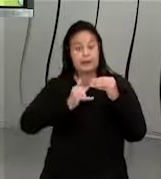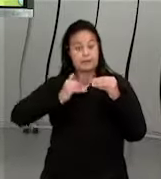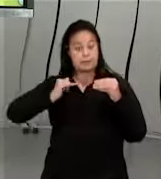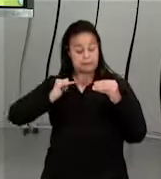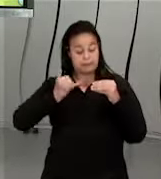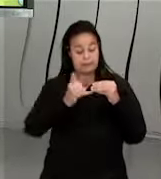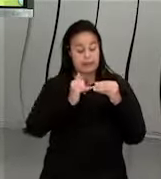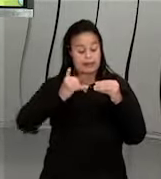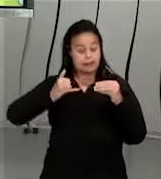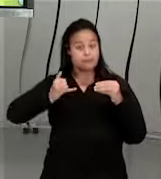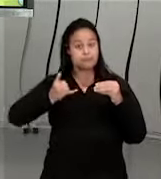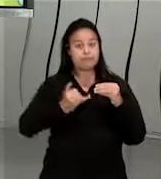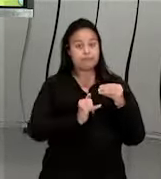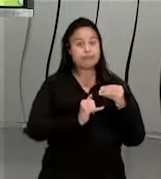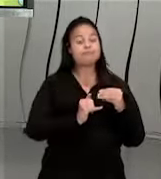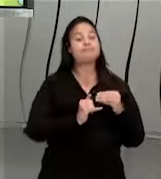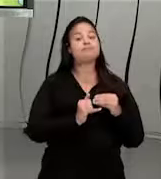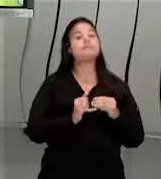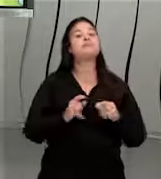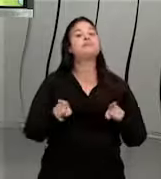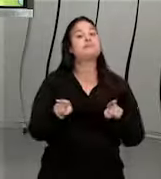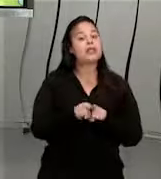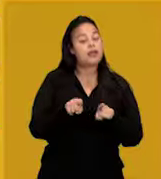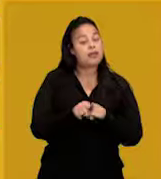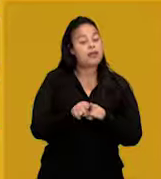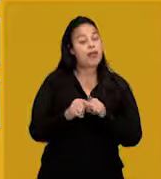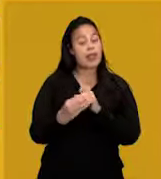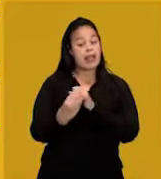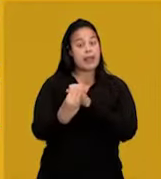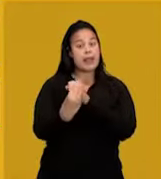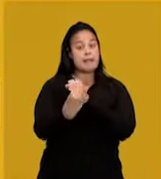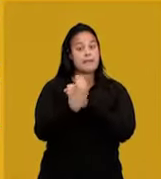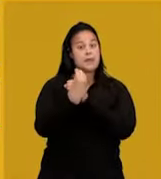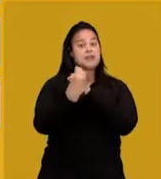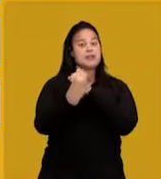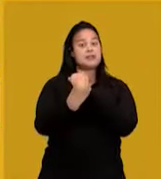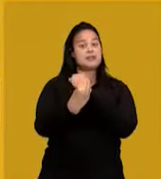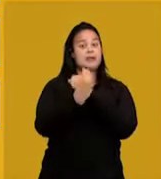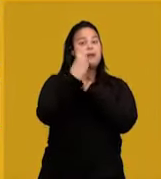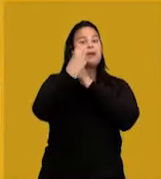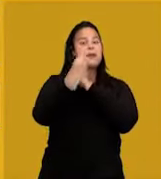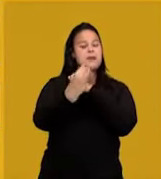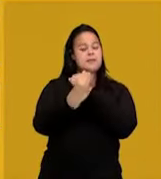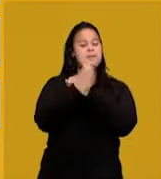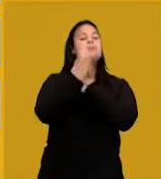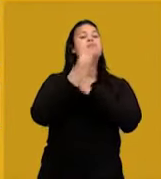Outra função é proteger contra impactos.